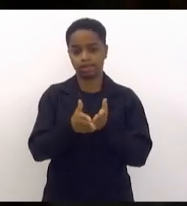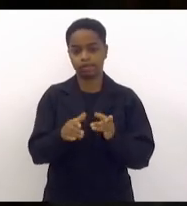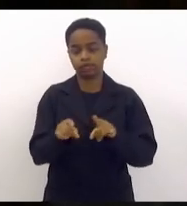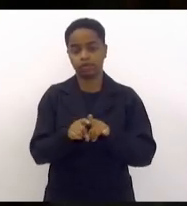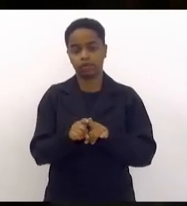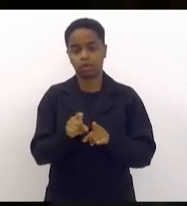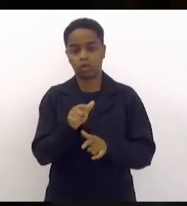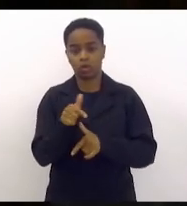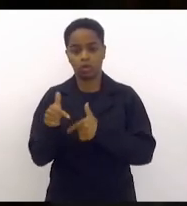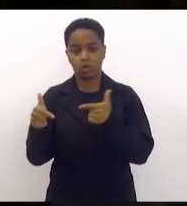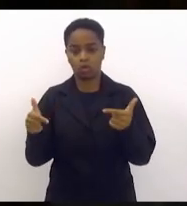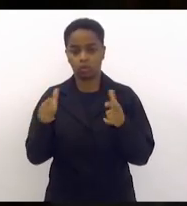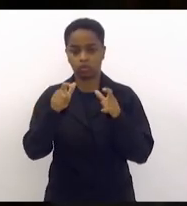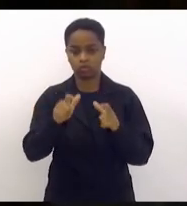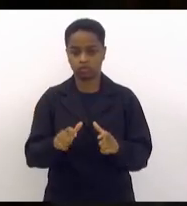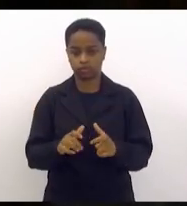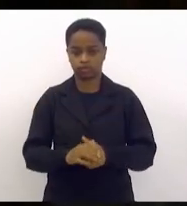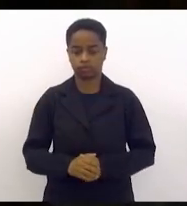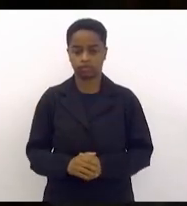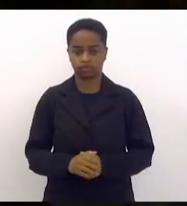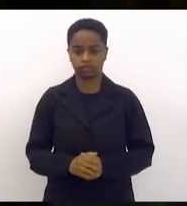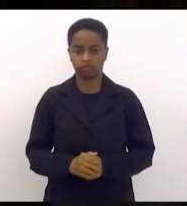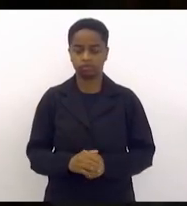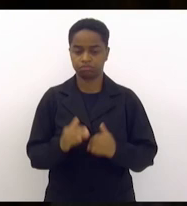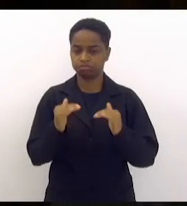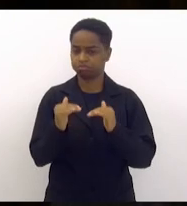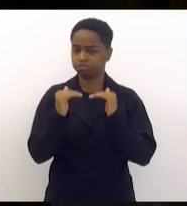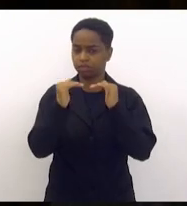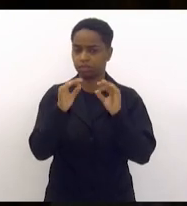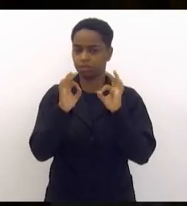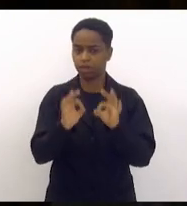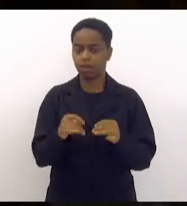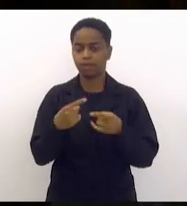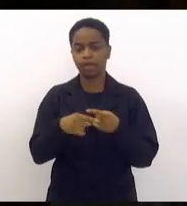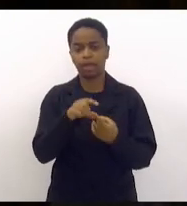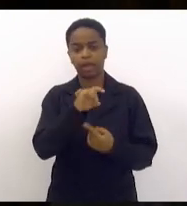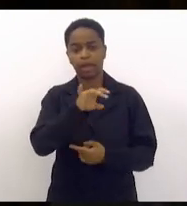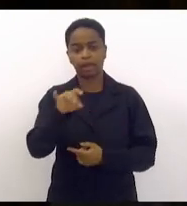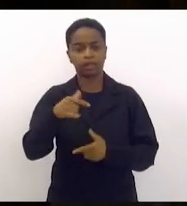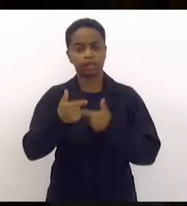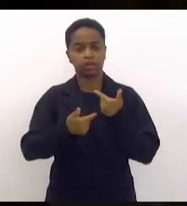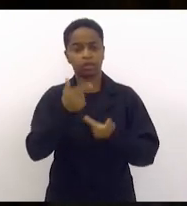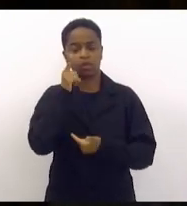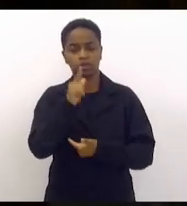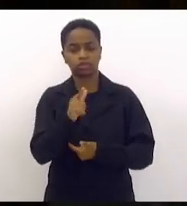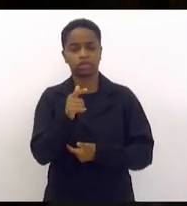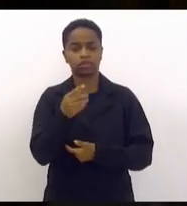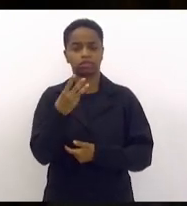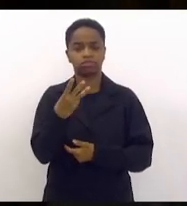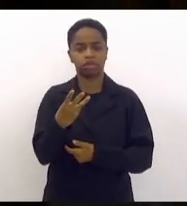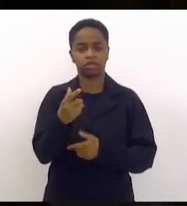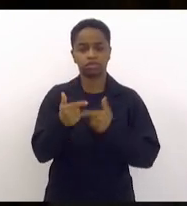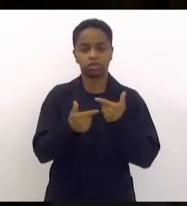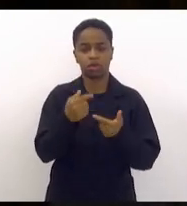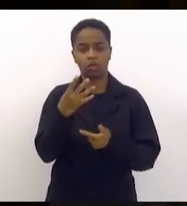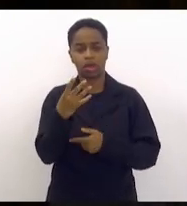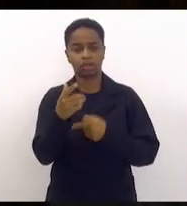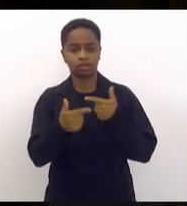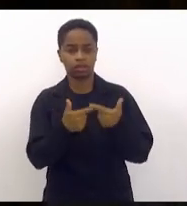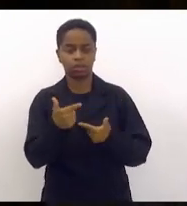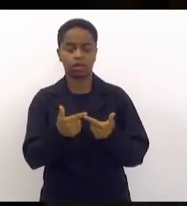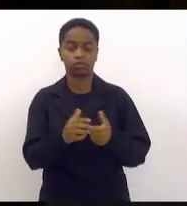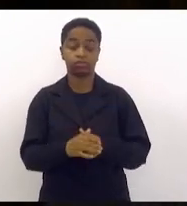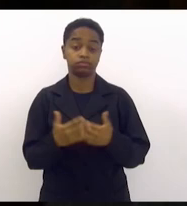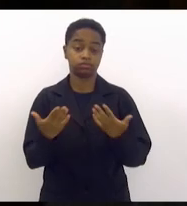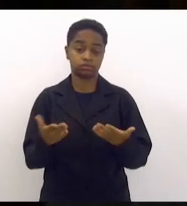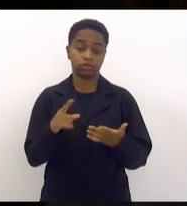outros nos outros locais é muito grande cada emprego da construção naval gera aí três quatro empregos na indústria subsidiária tudo